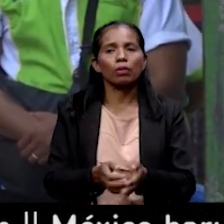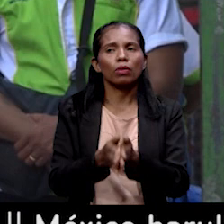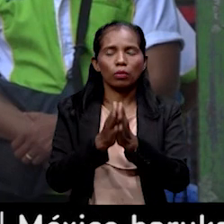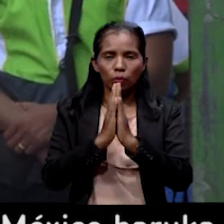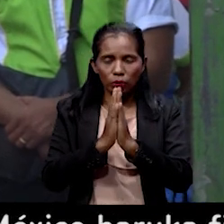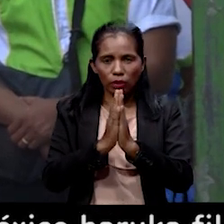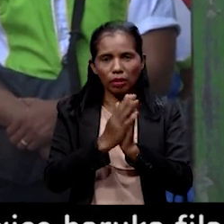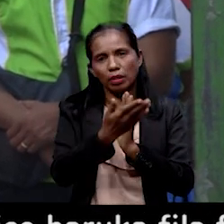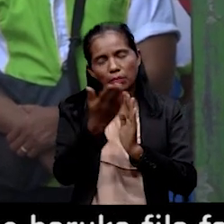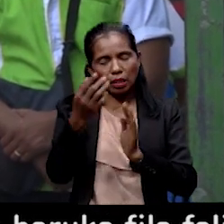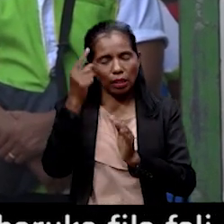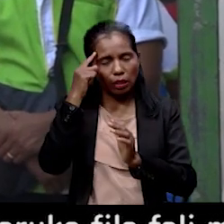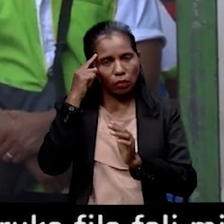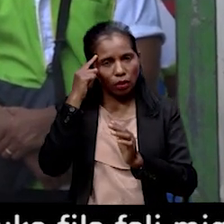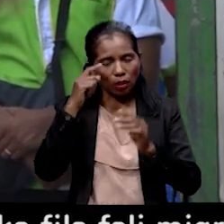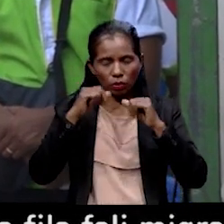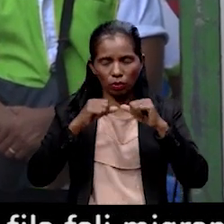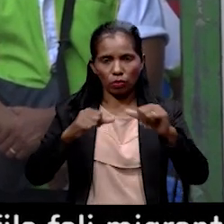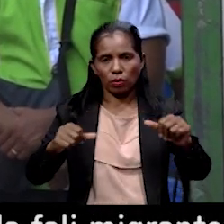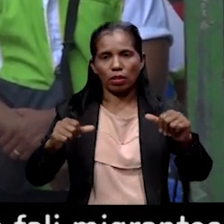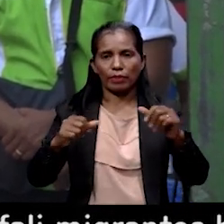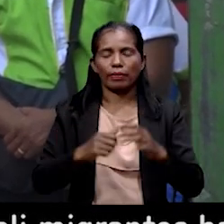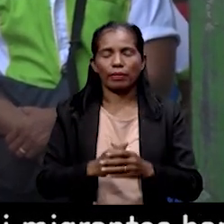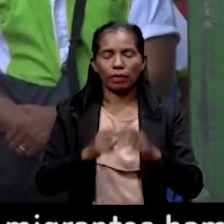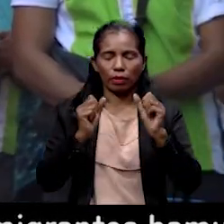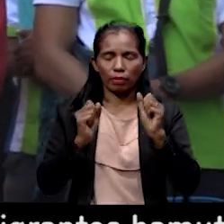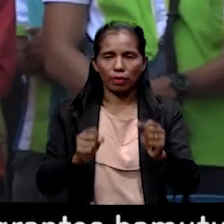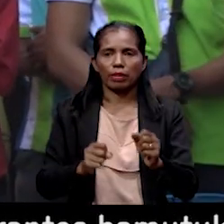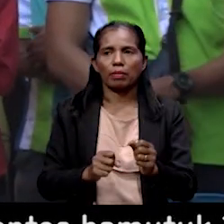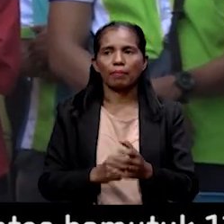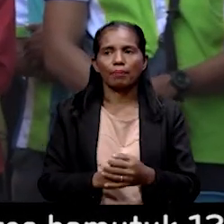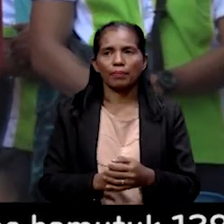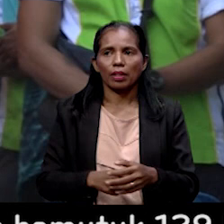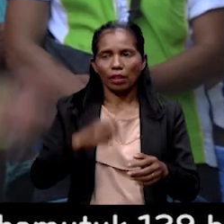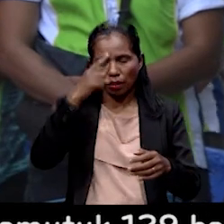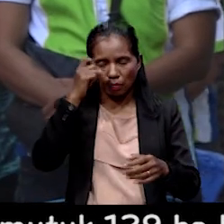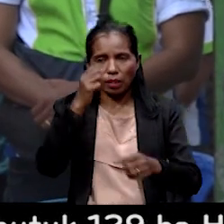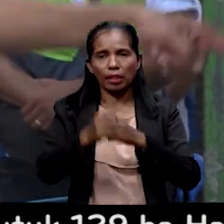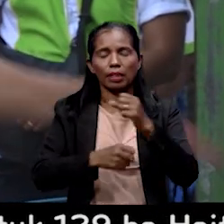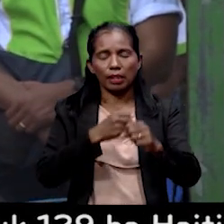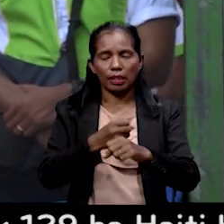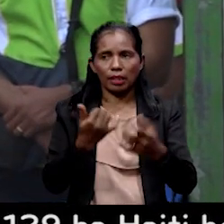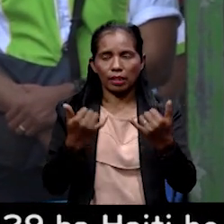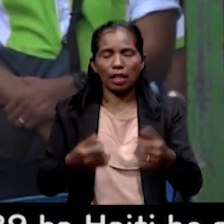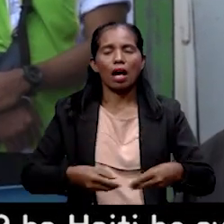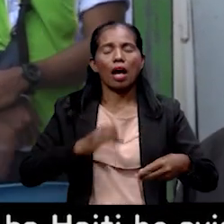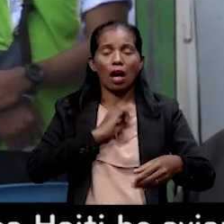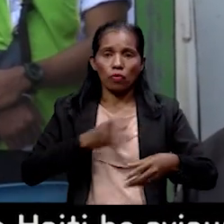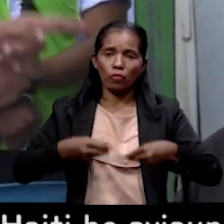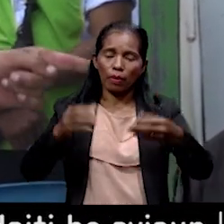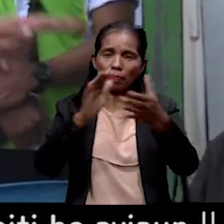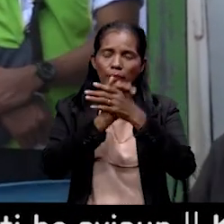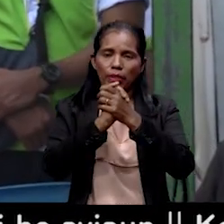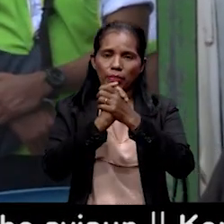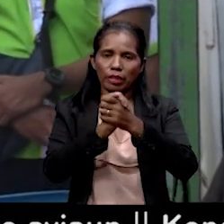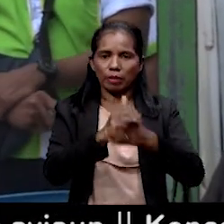Minha Cacuta, Catulau. Ori, bele, ba, bueno, fale. Tamba de ti da ne, pa kao fok, parabéns, baimi. Baimi